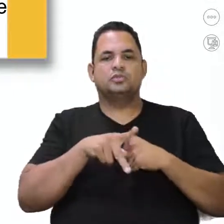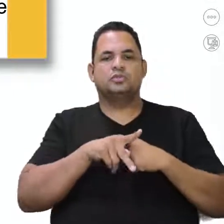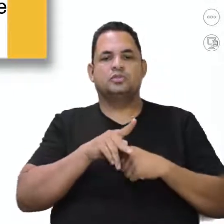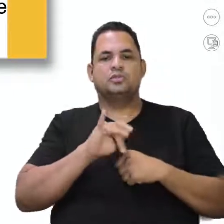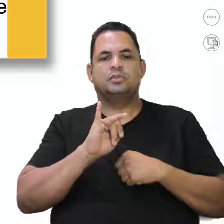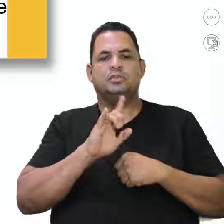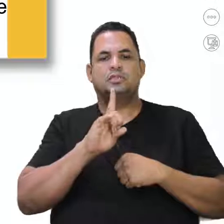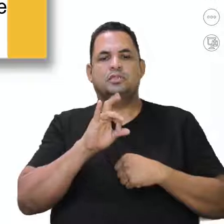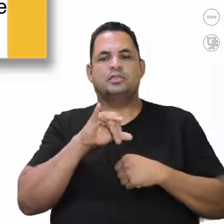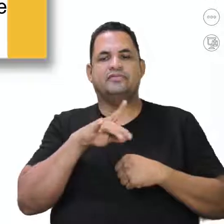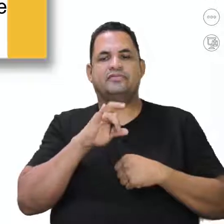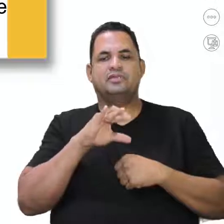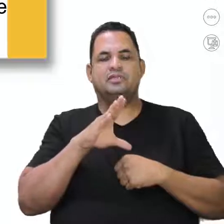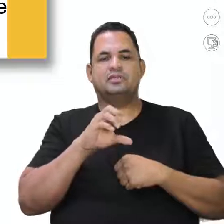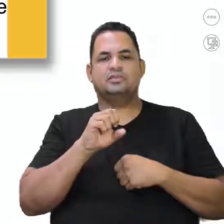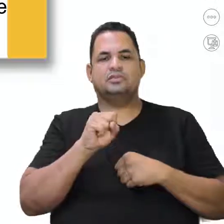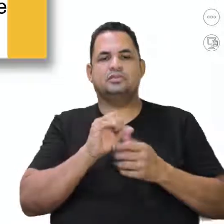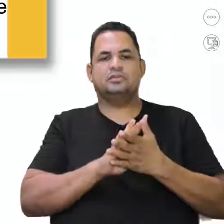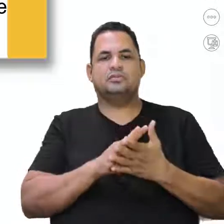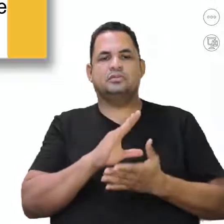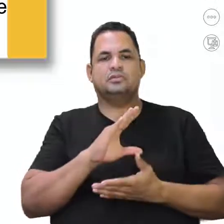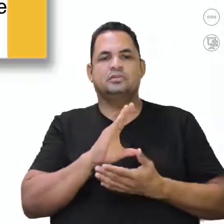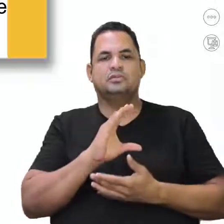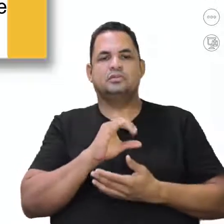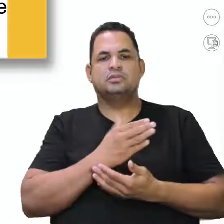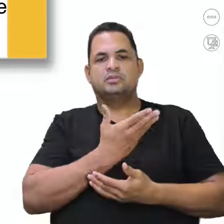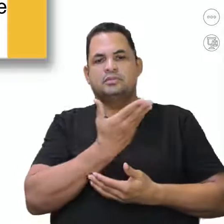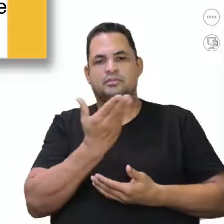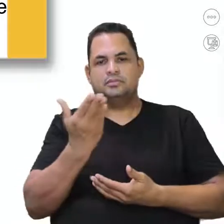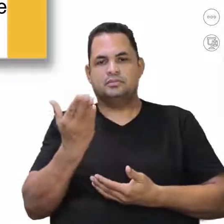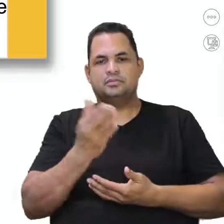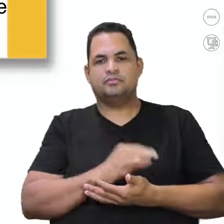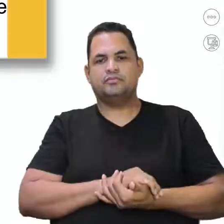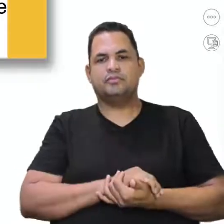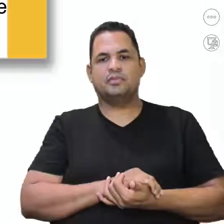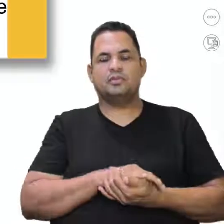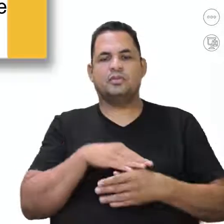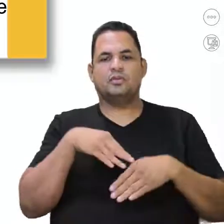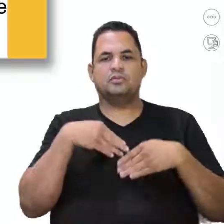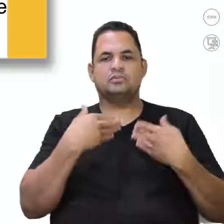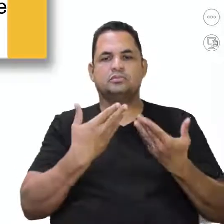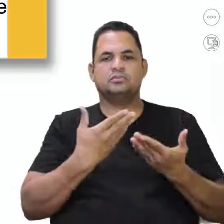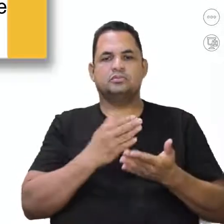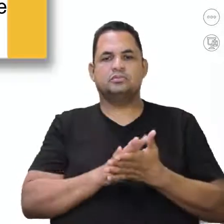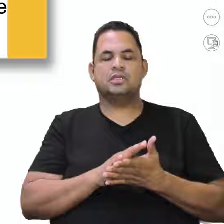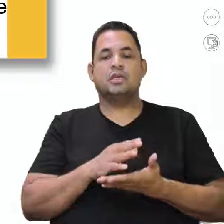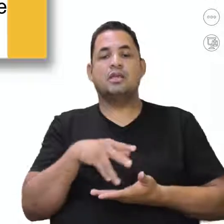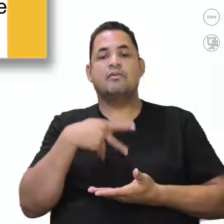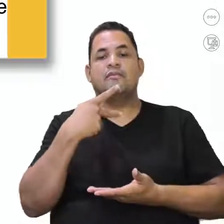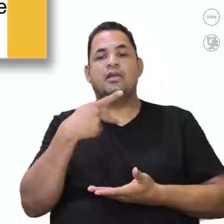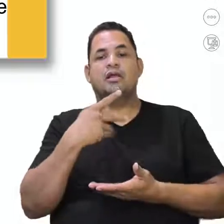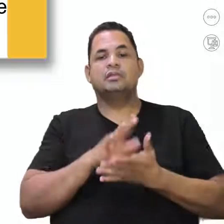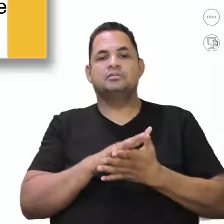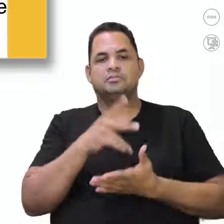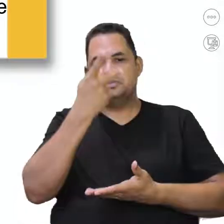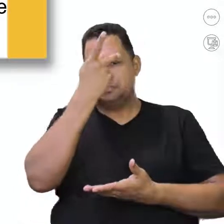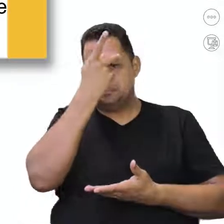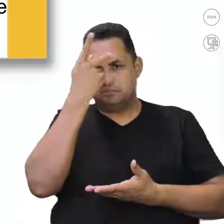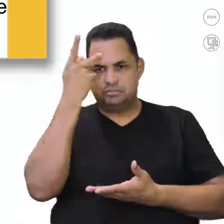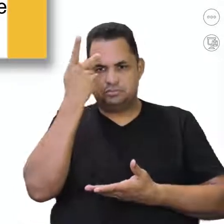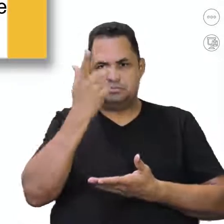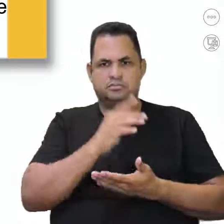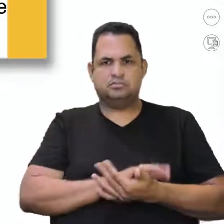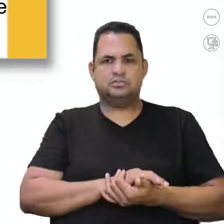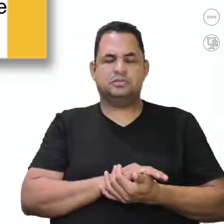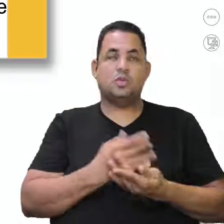indefinidos. Então, do some, ele vai ficar someone, somebody, quando quer falar de quê? De pessoas, something